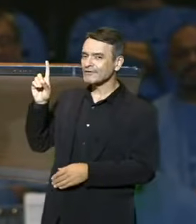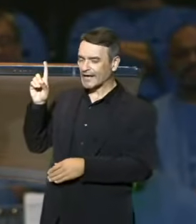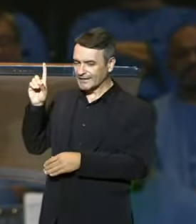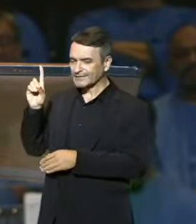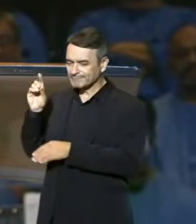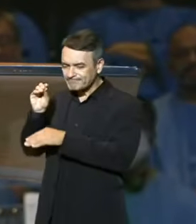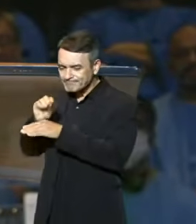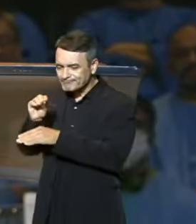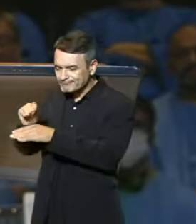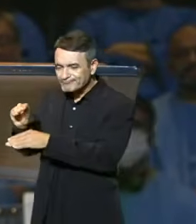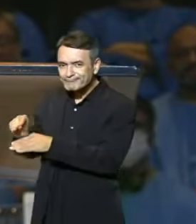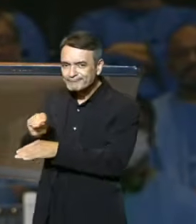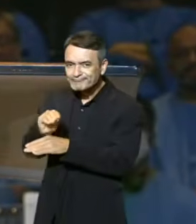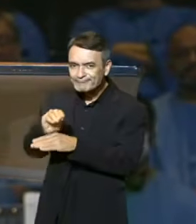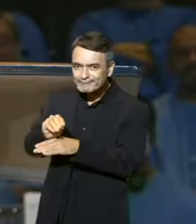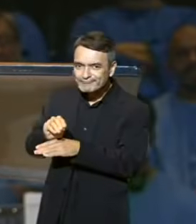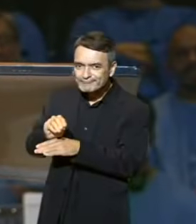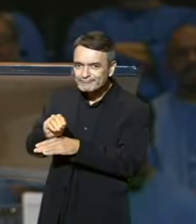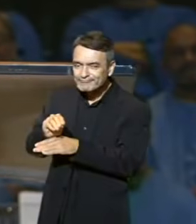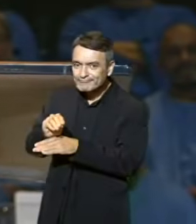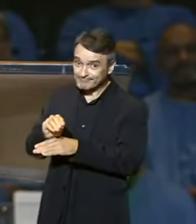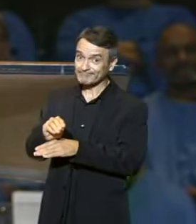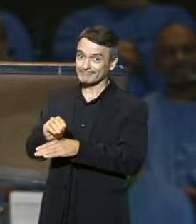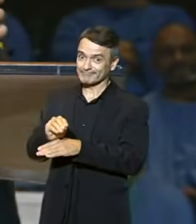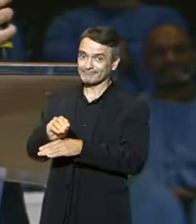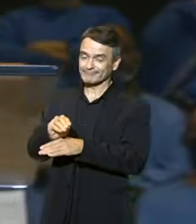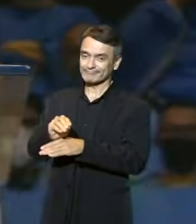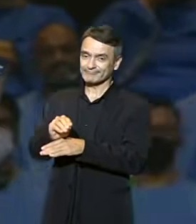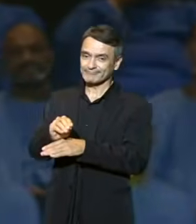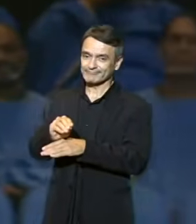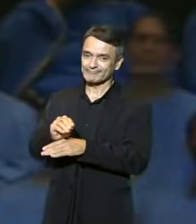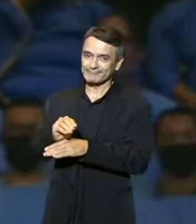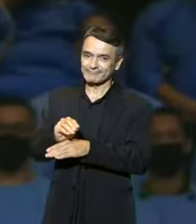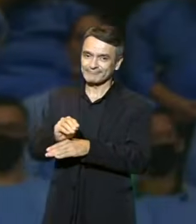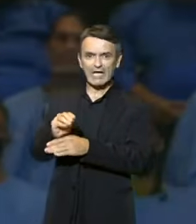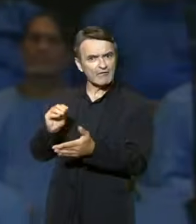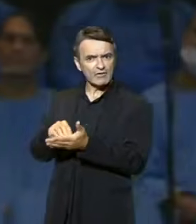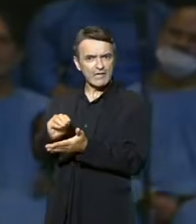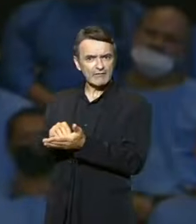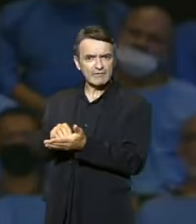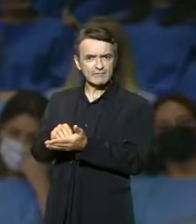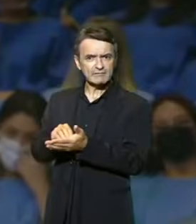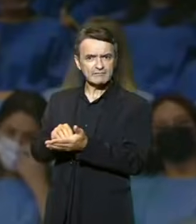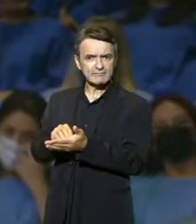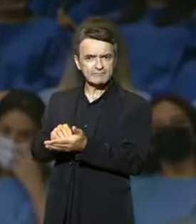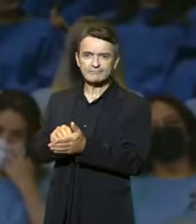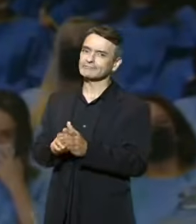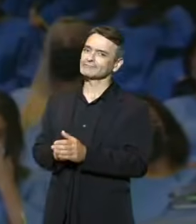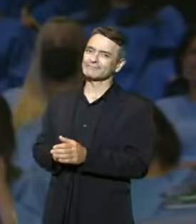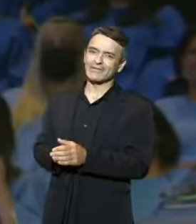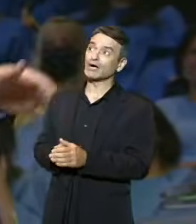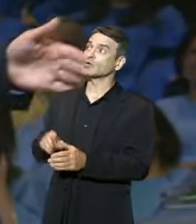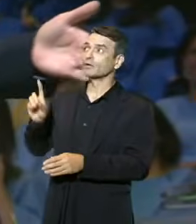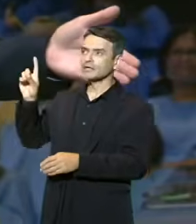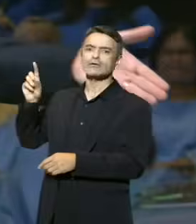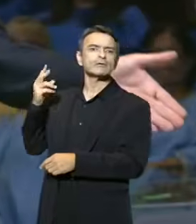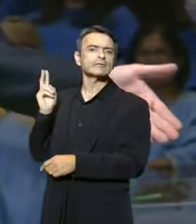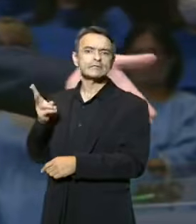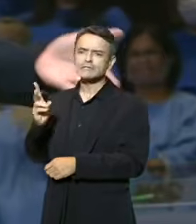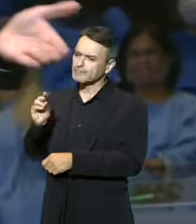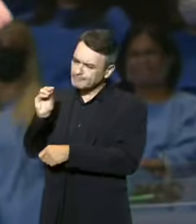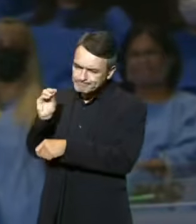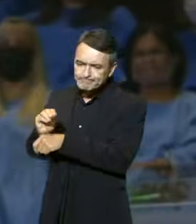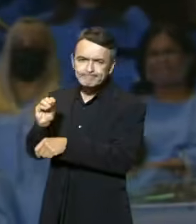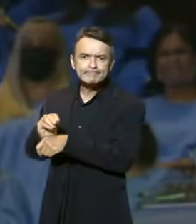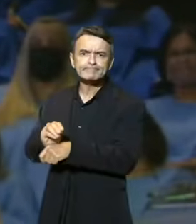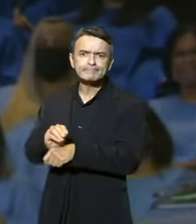a presença de Deus. Vamos recordar isso. Lá no deserto eles tinham sede. Deus dava água